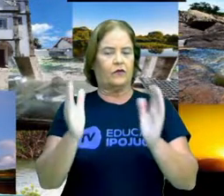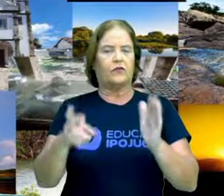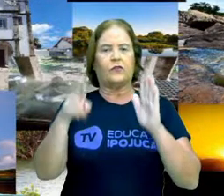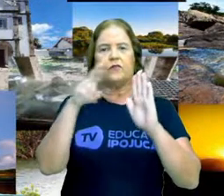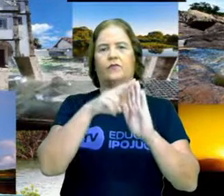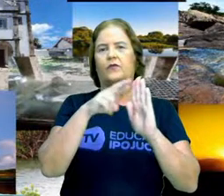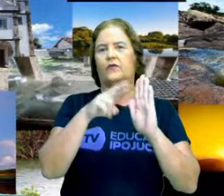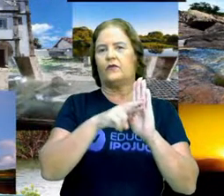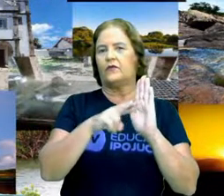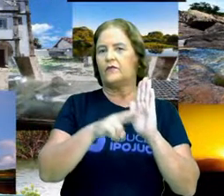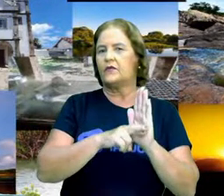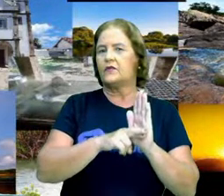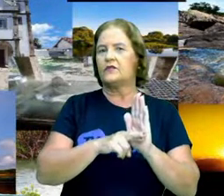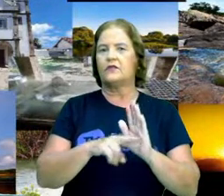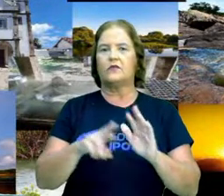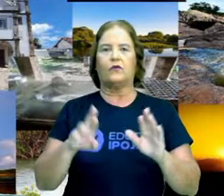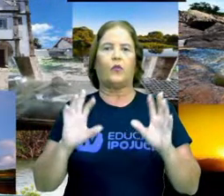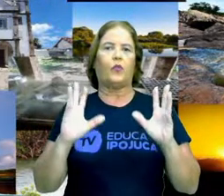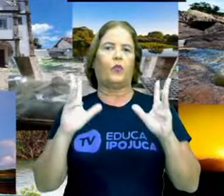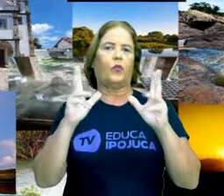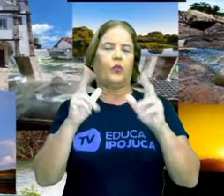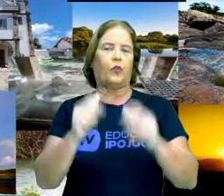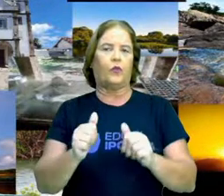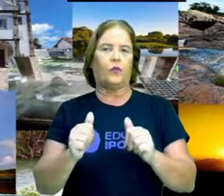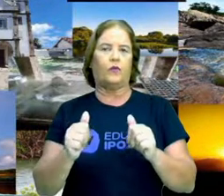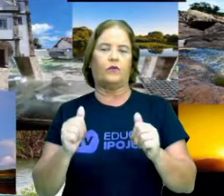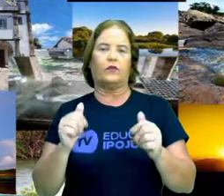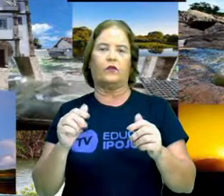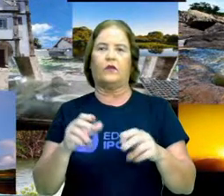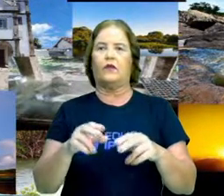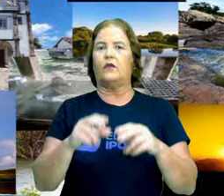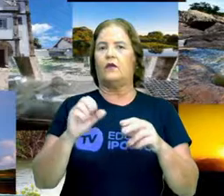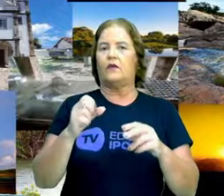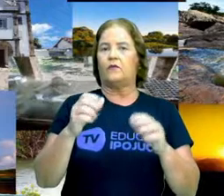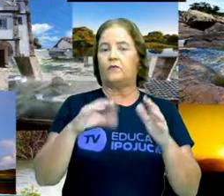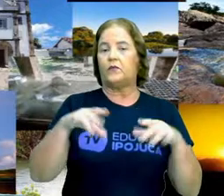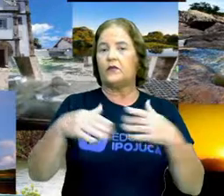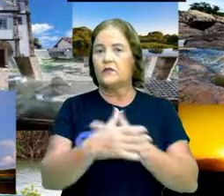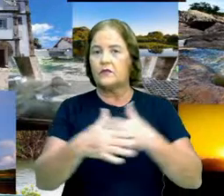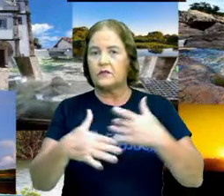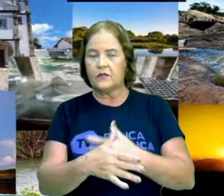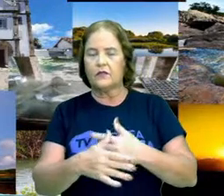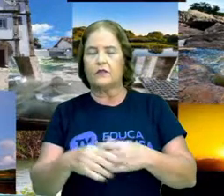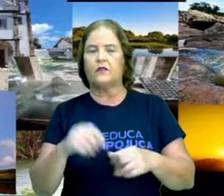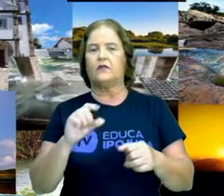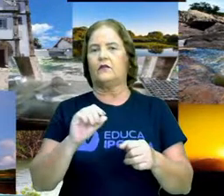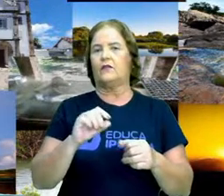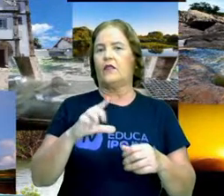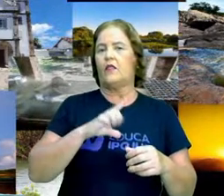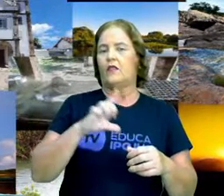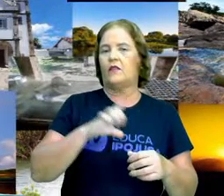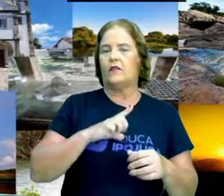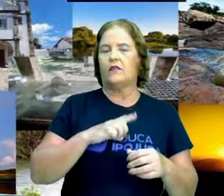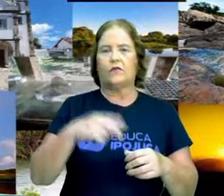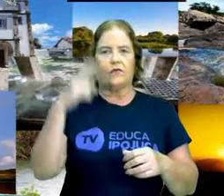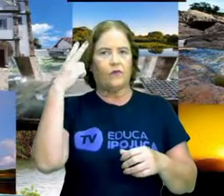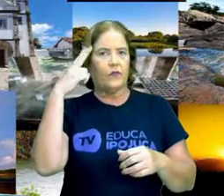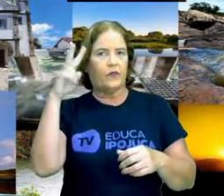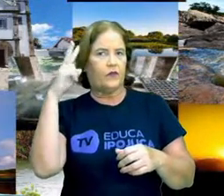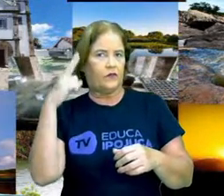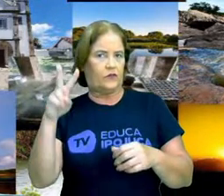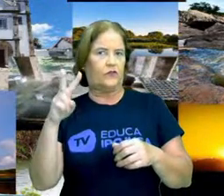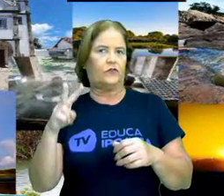programação totalmente direcionada à nossa cidade. Vamos trazer contação de história. Vamos falar